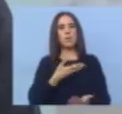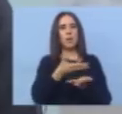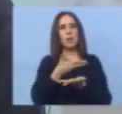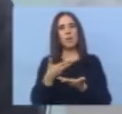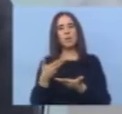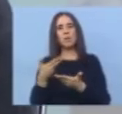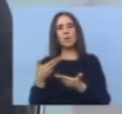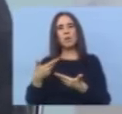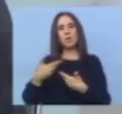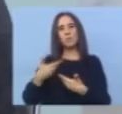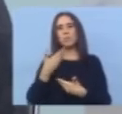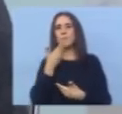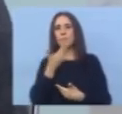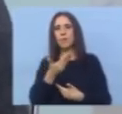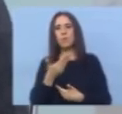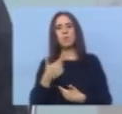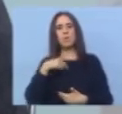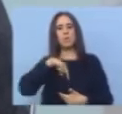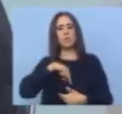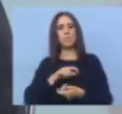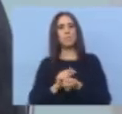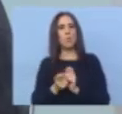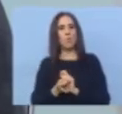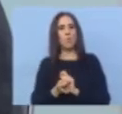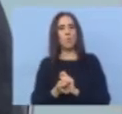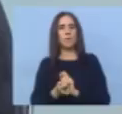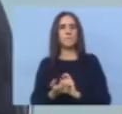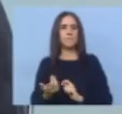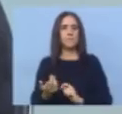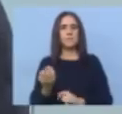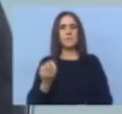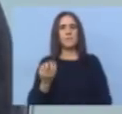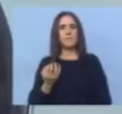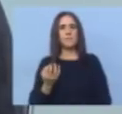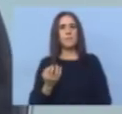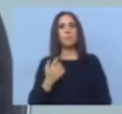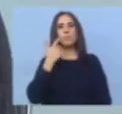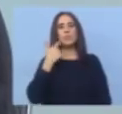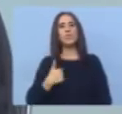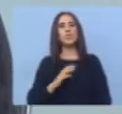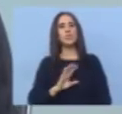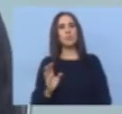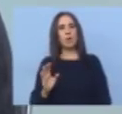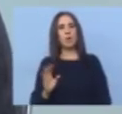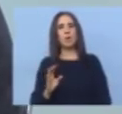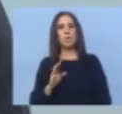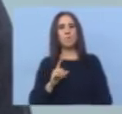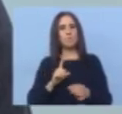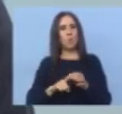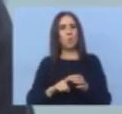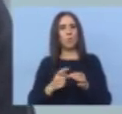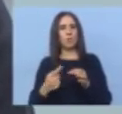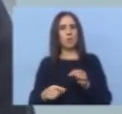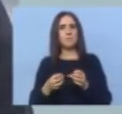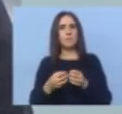ajuda, e há assim uma transformação interior das pessoas de realmente, como já nos conhecem, começam a aderir mais